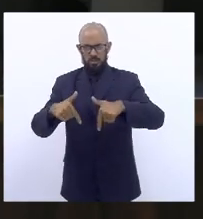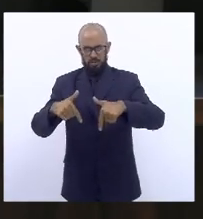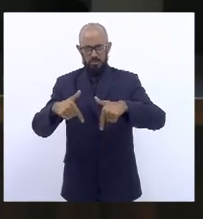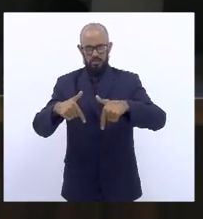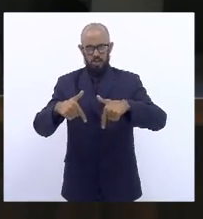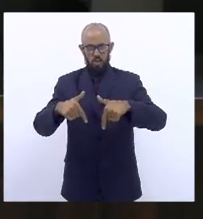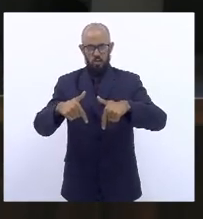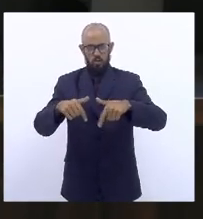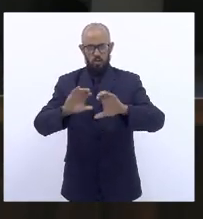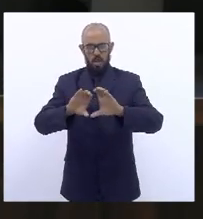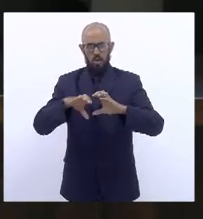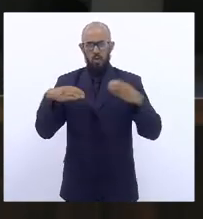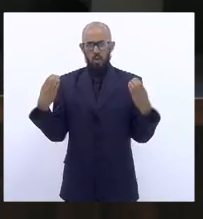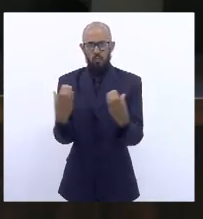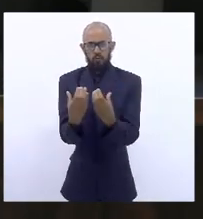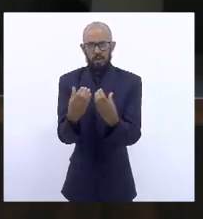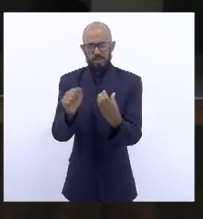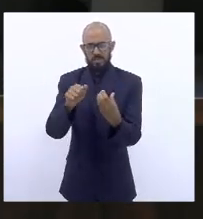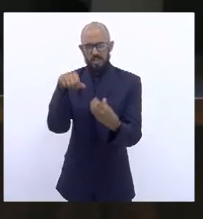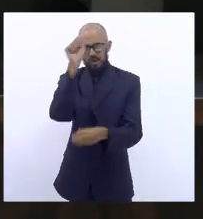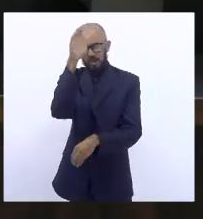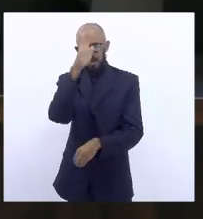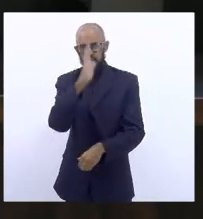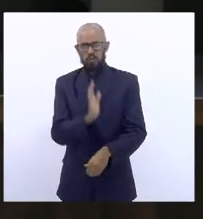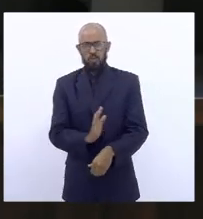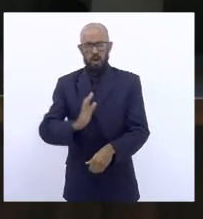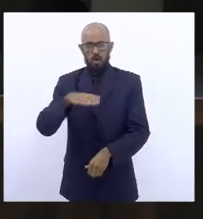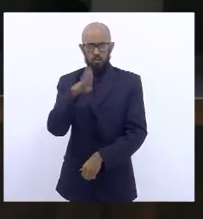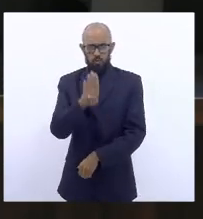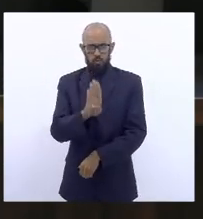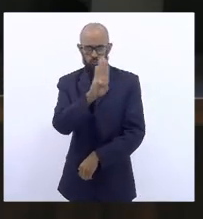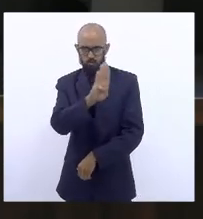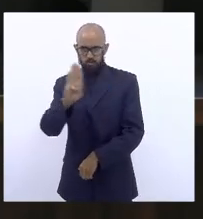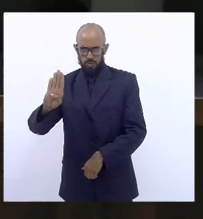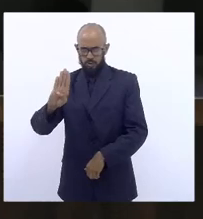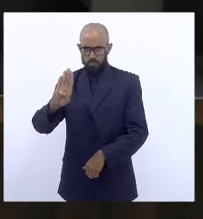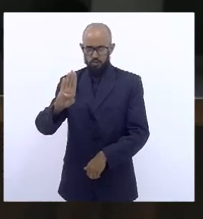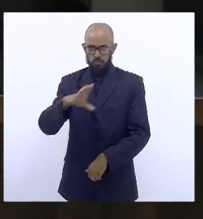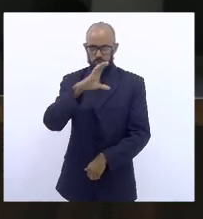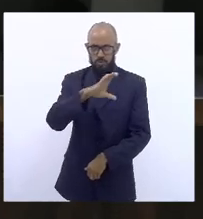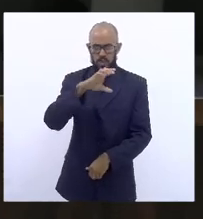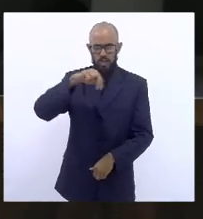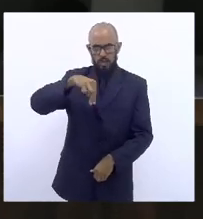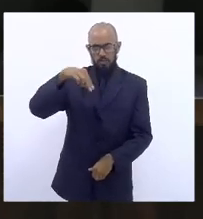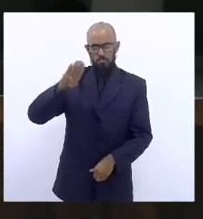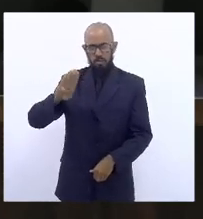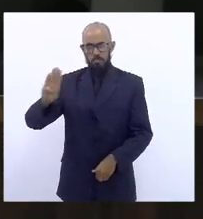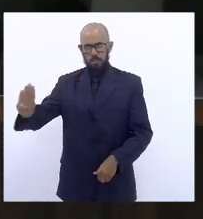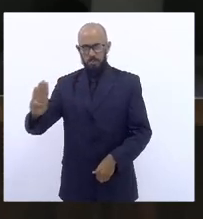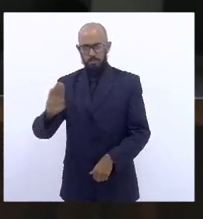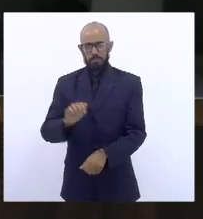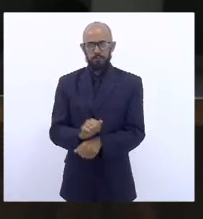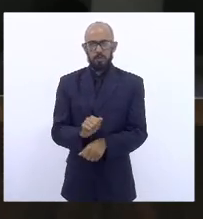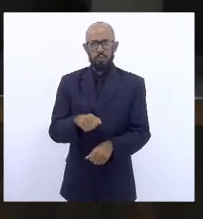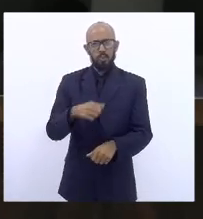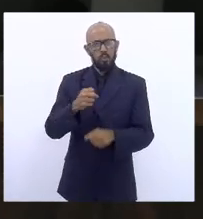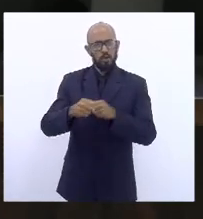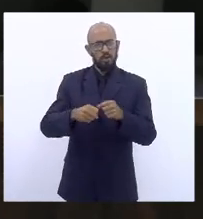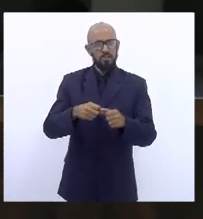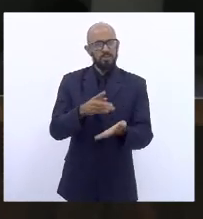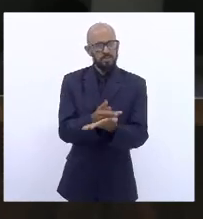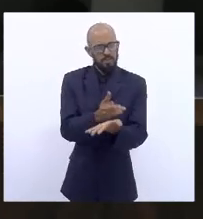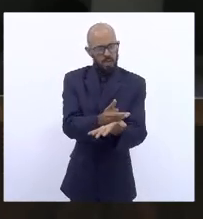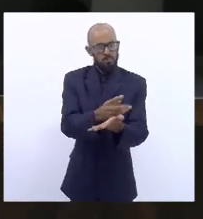da Conferência Nacional dos Bispos do Brasil, da CNBB, e anualmente tem lugar na